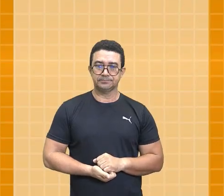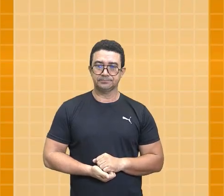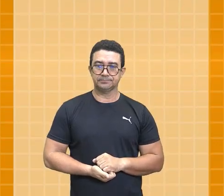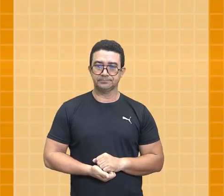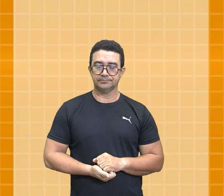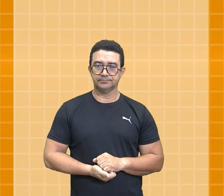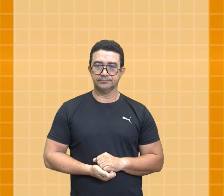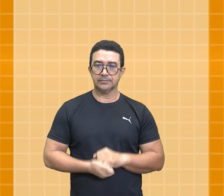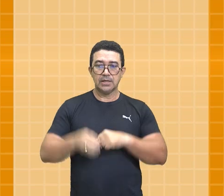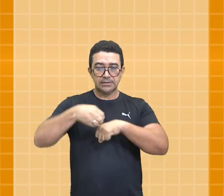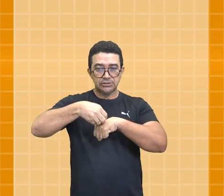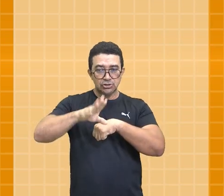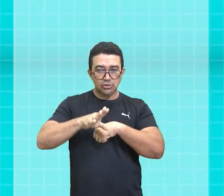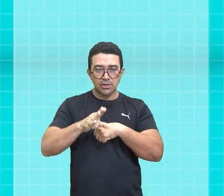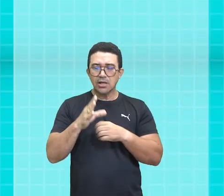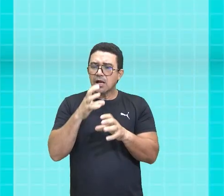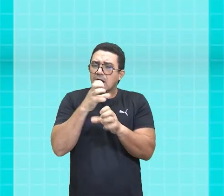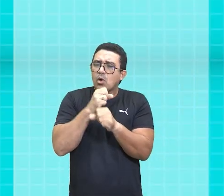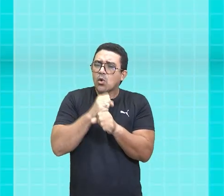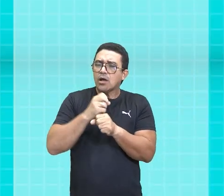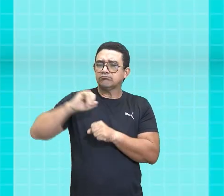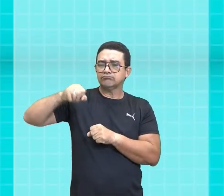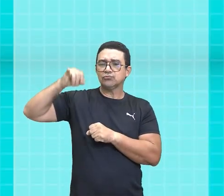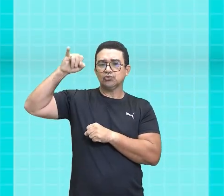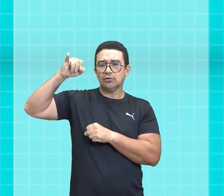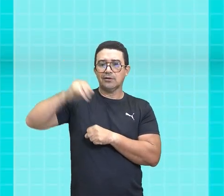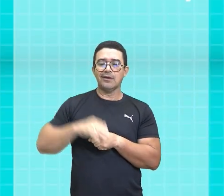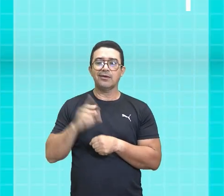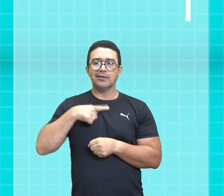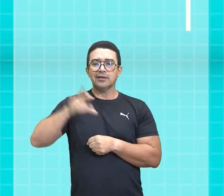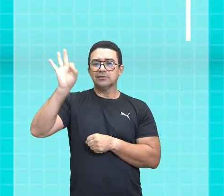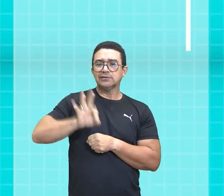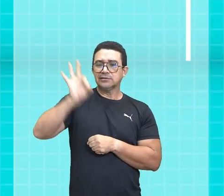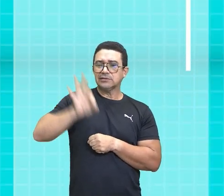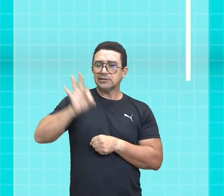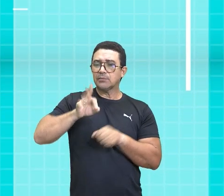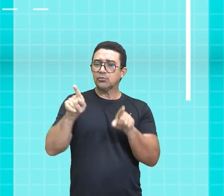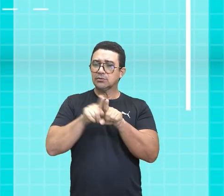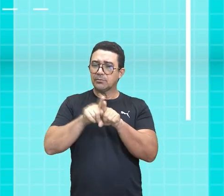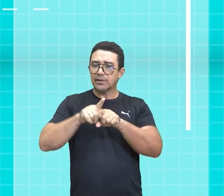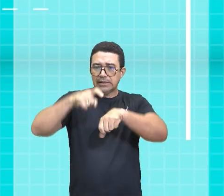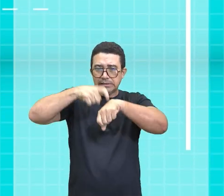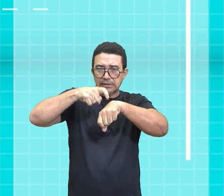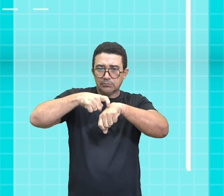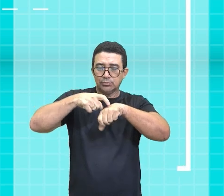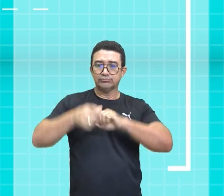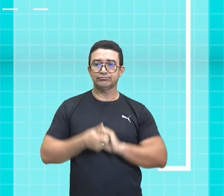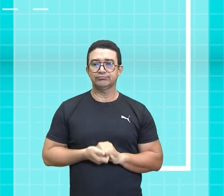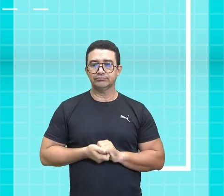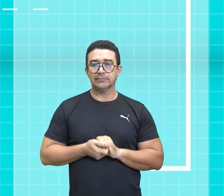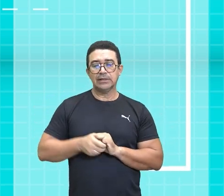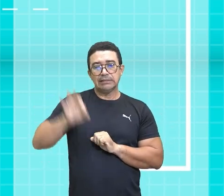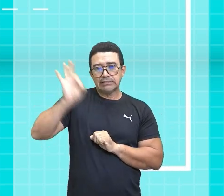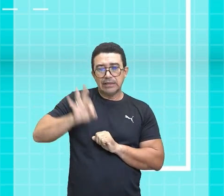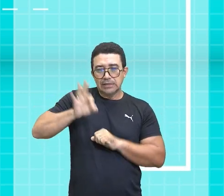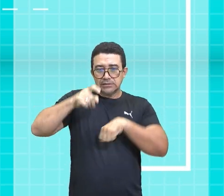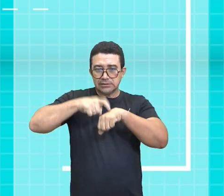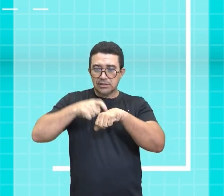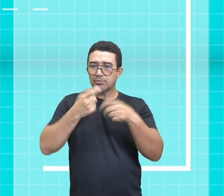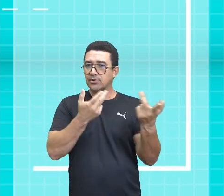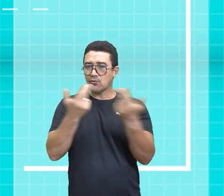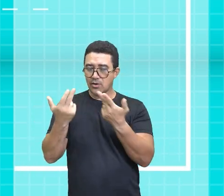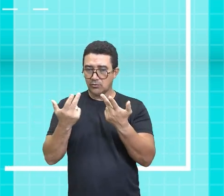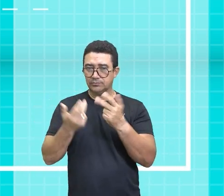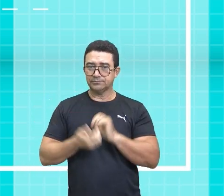Uma dica para o cálculo de juros é observar as unidades da taxa e do tempo. A taxa e o tempo devem estar na mesma